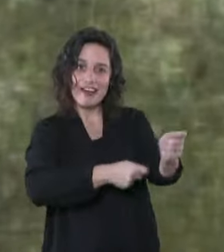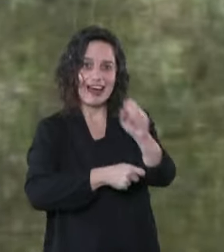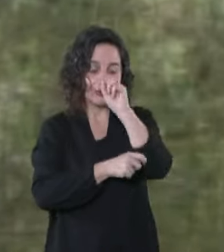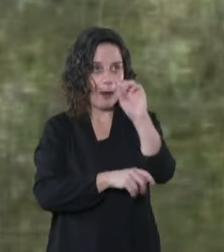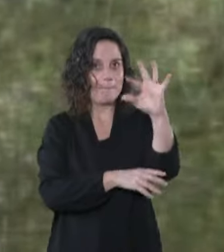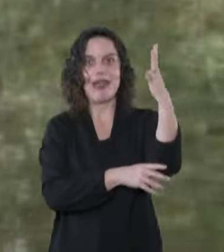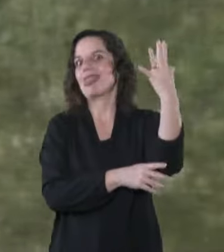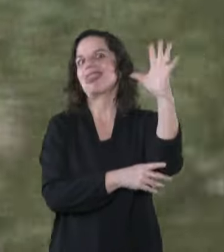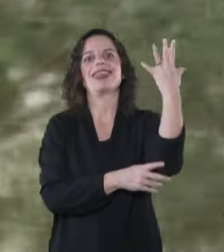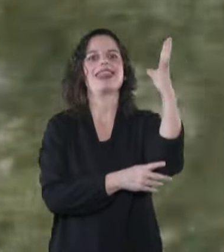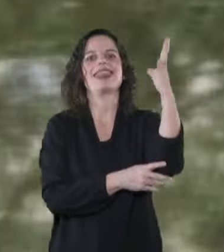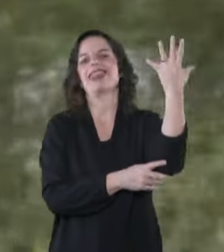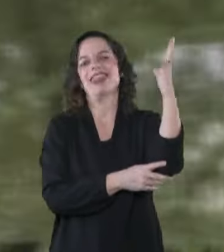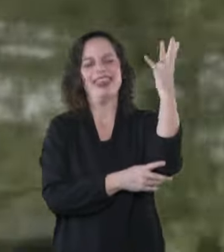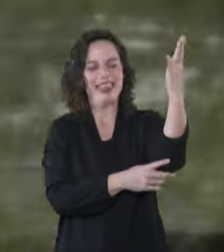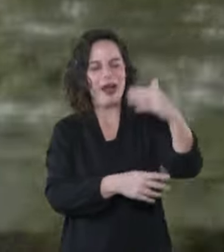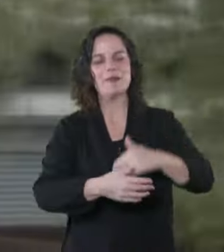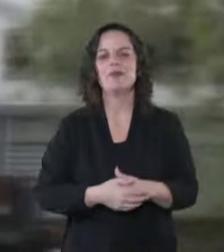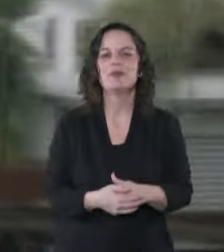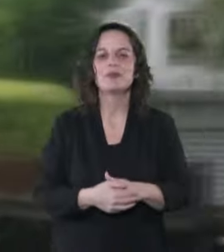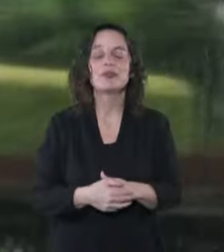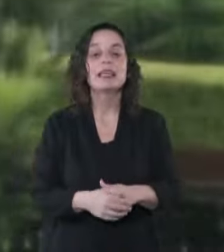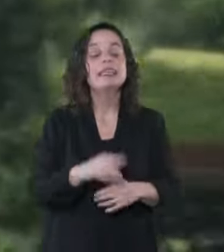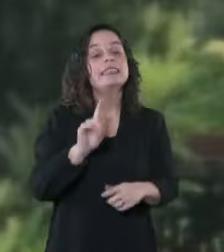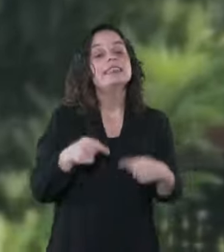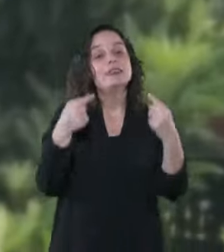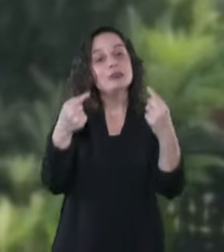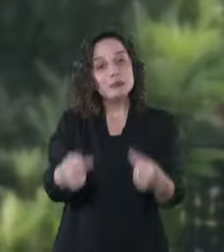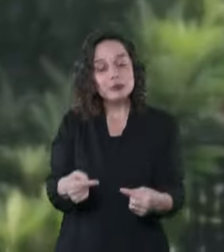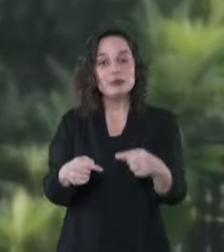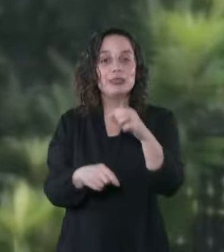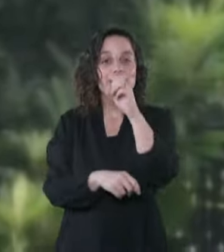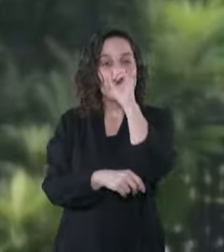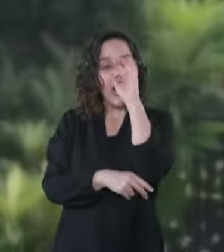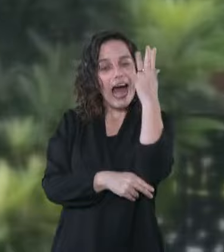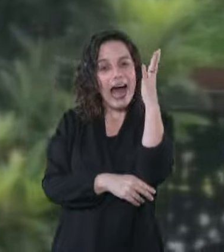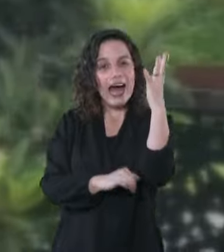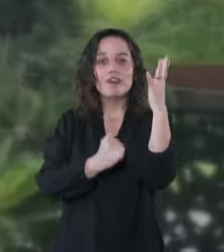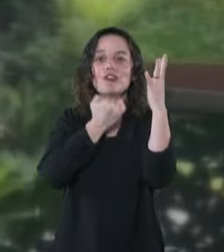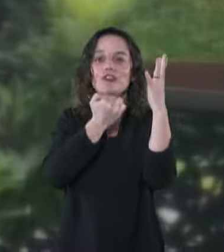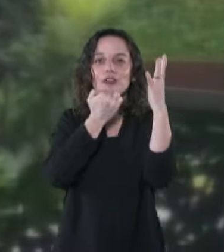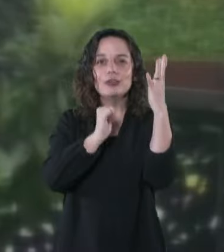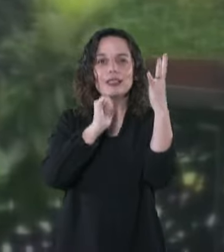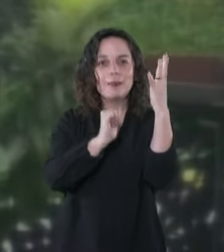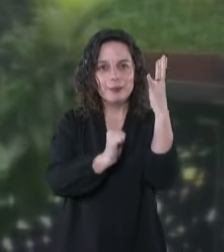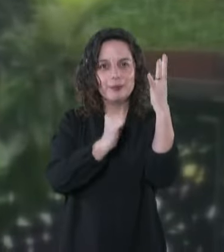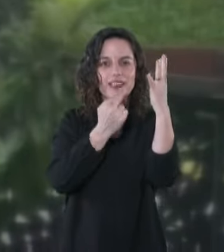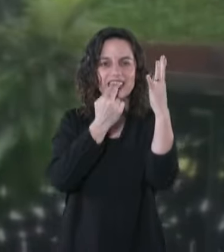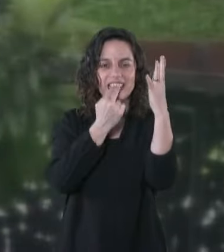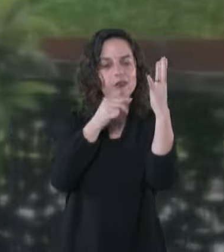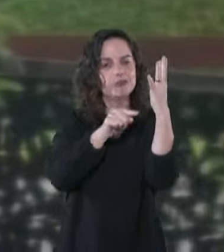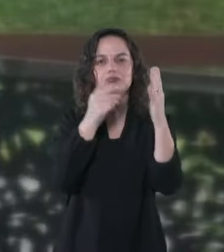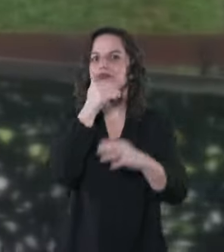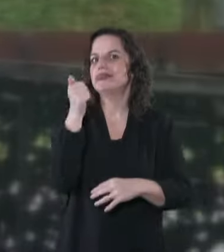agora enorme, e depois plantei esta na espreira. Ah, que está muito bonita